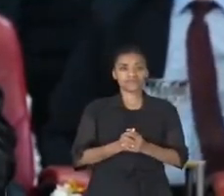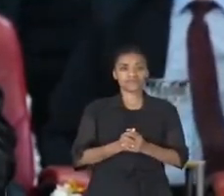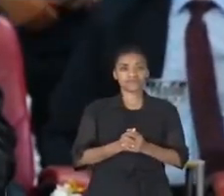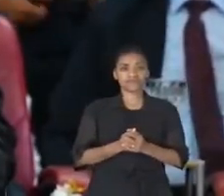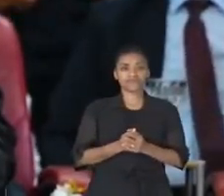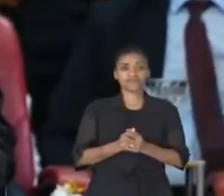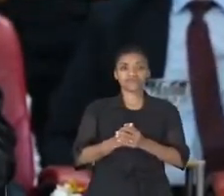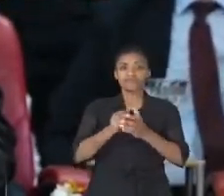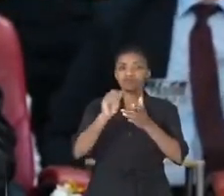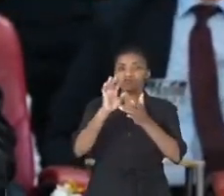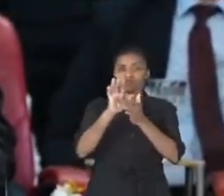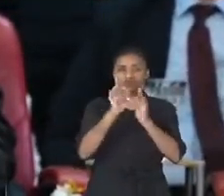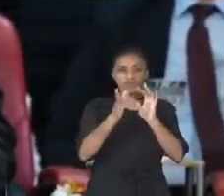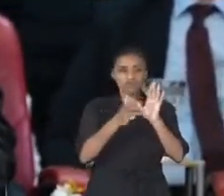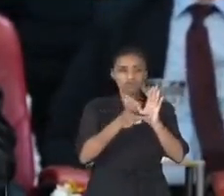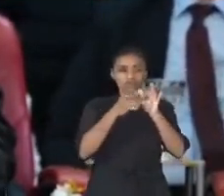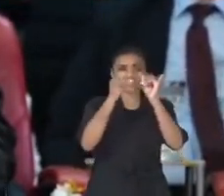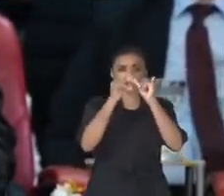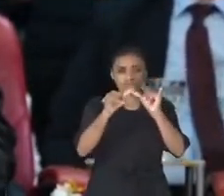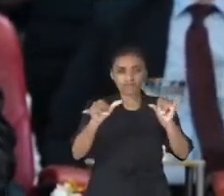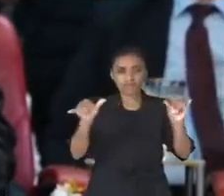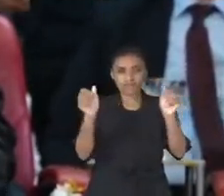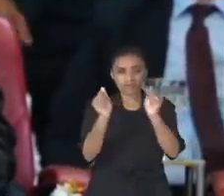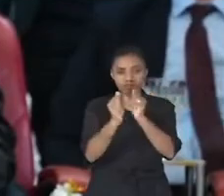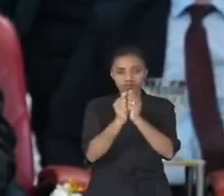Ele estará convosco.